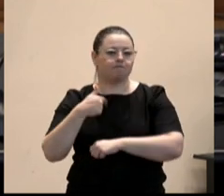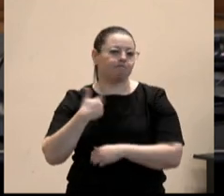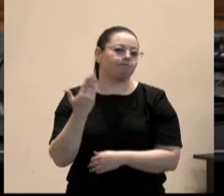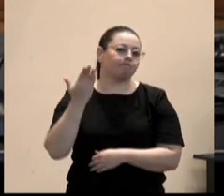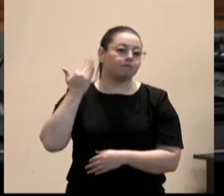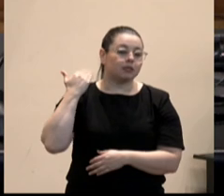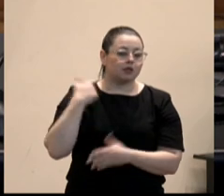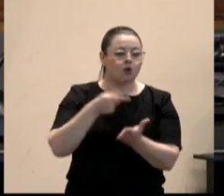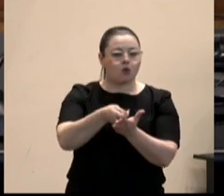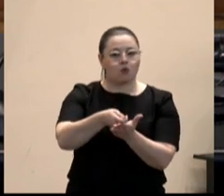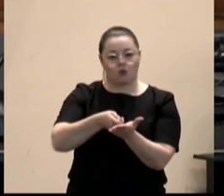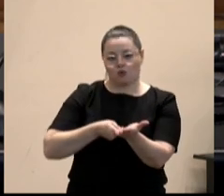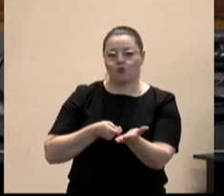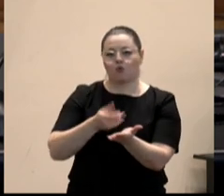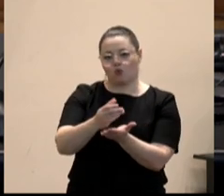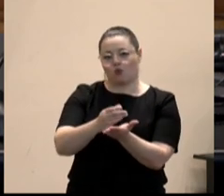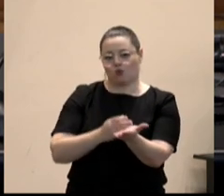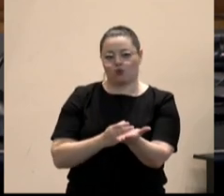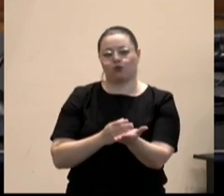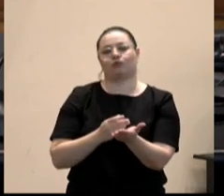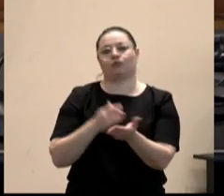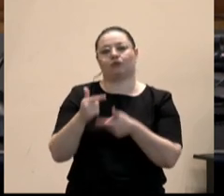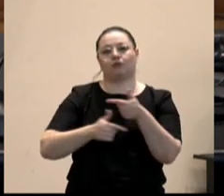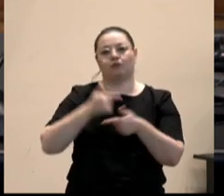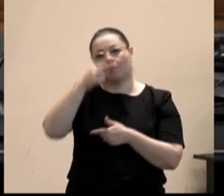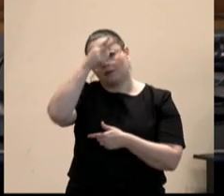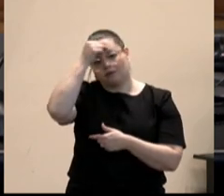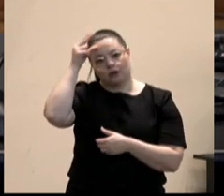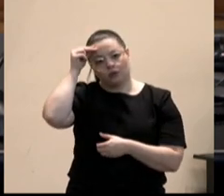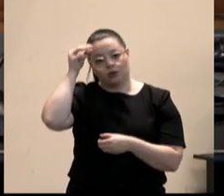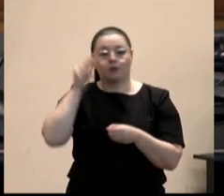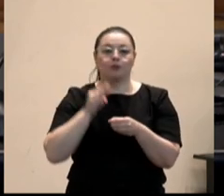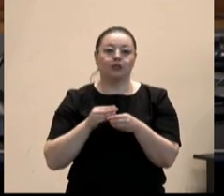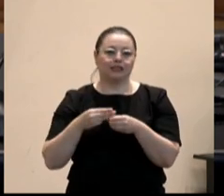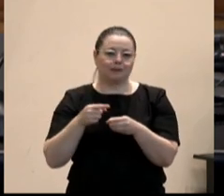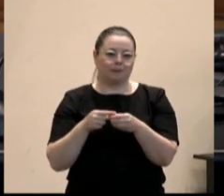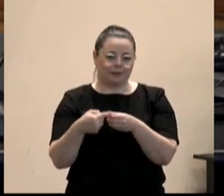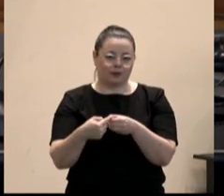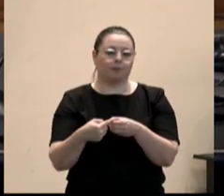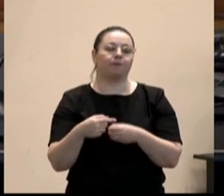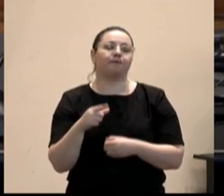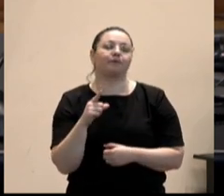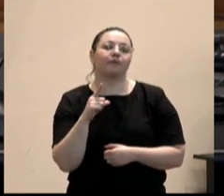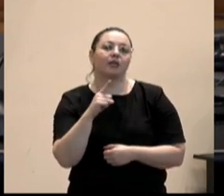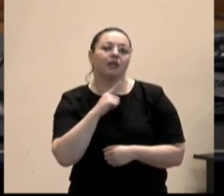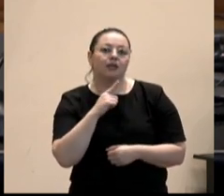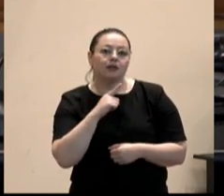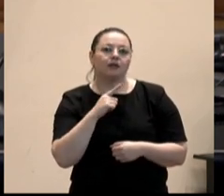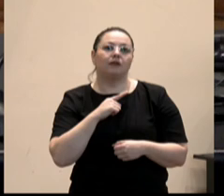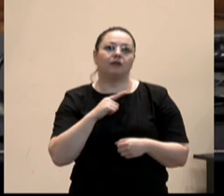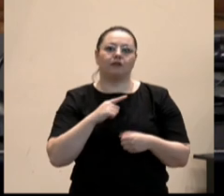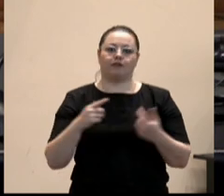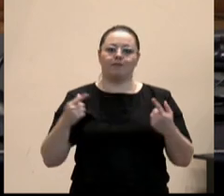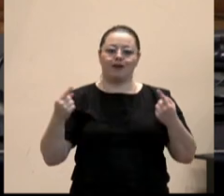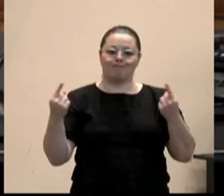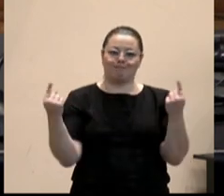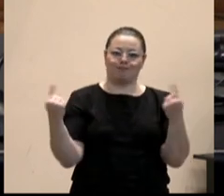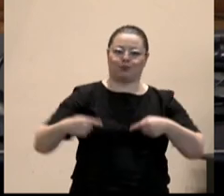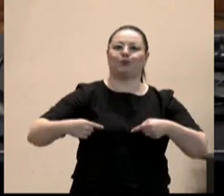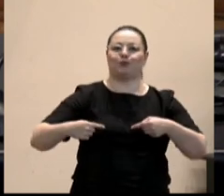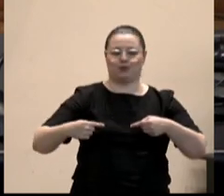concursada na prefeitura municipal, e teve uma eleição, uma disputa